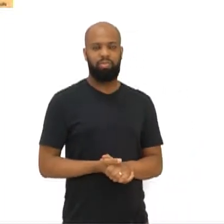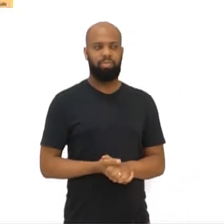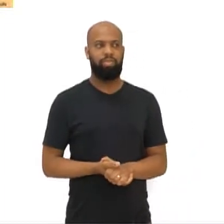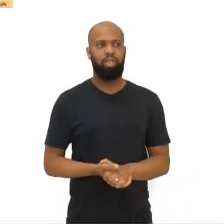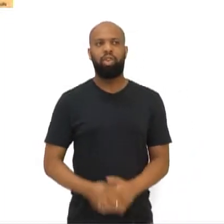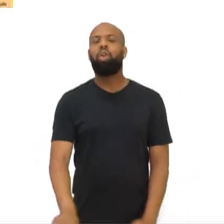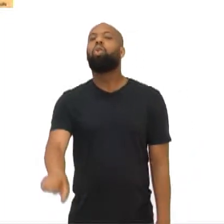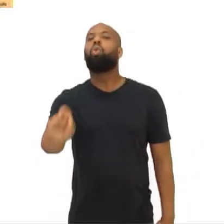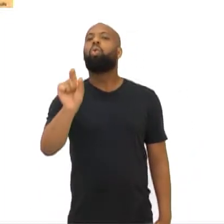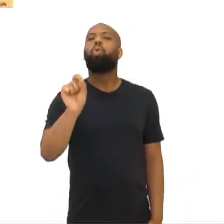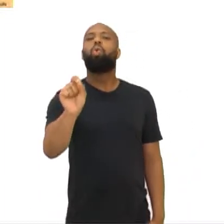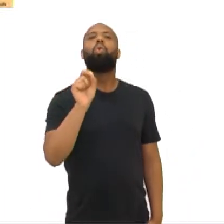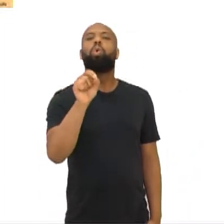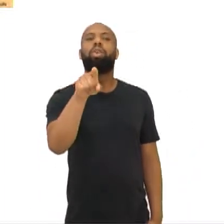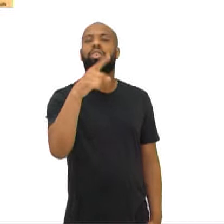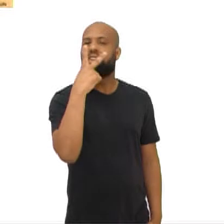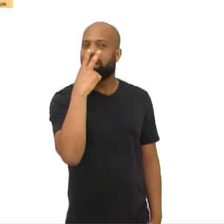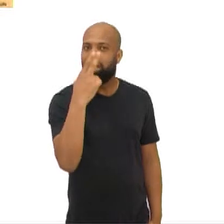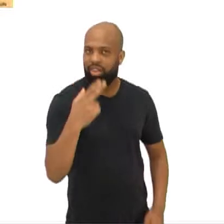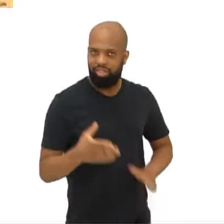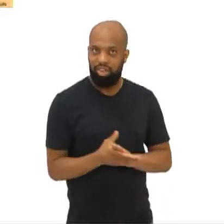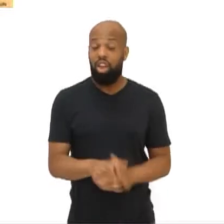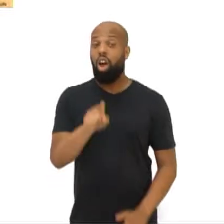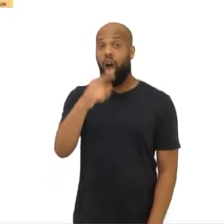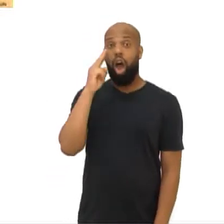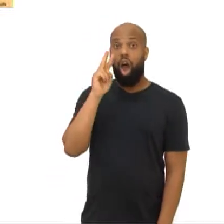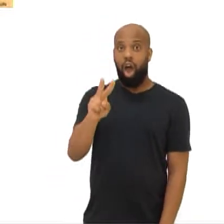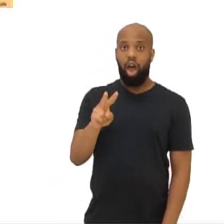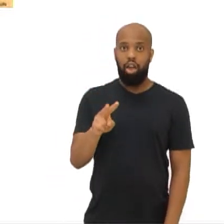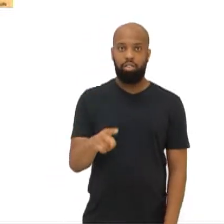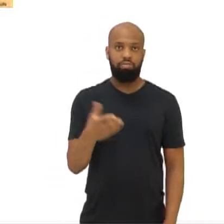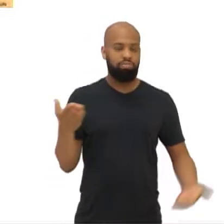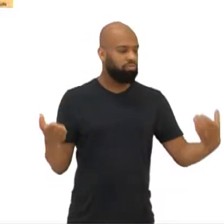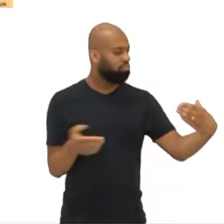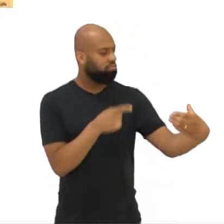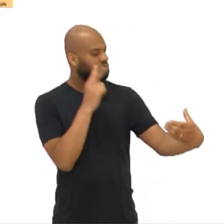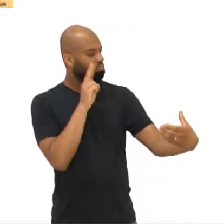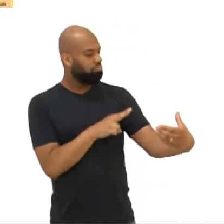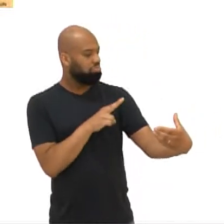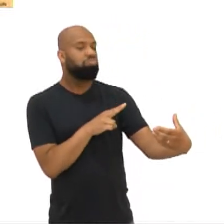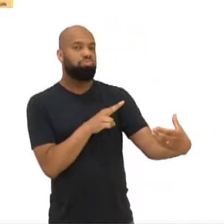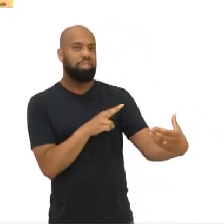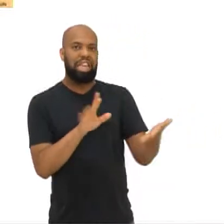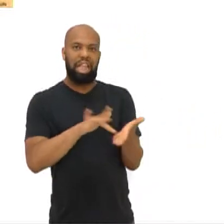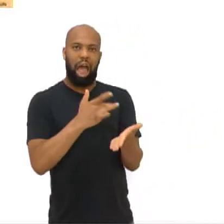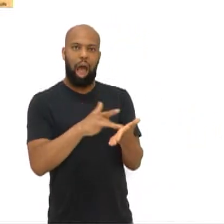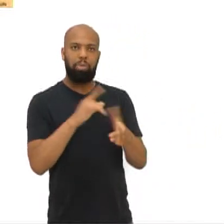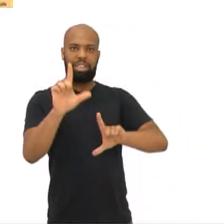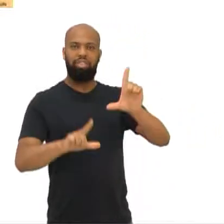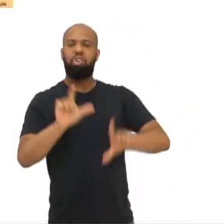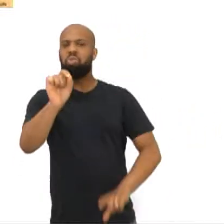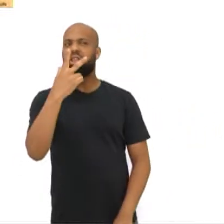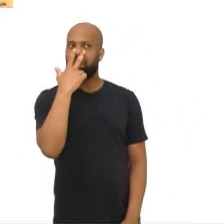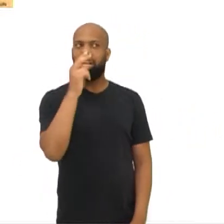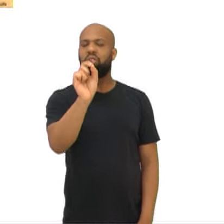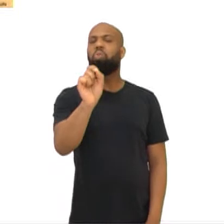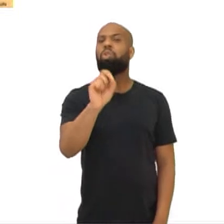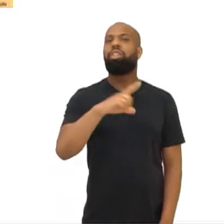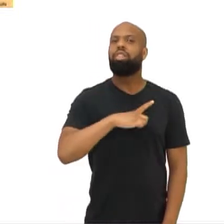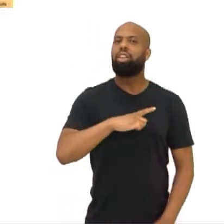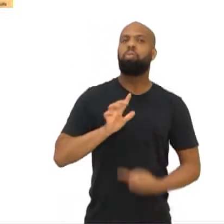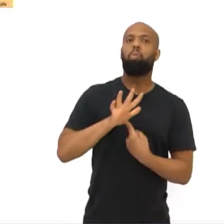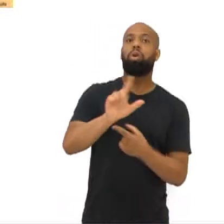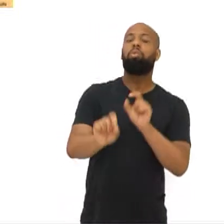E aí? O que aparece para você aí, olhando para o celular, para a TV, para o tablet, para o computador? O que está aparecendo para você